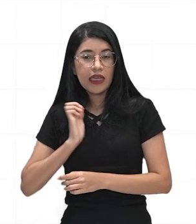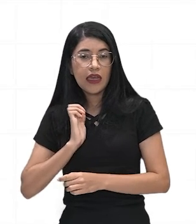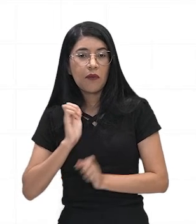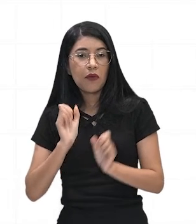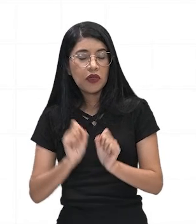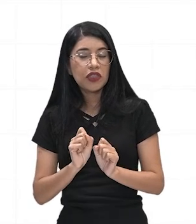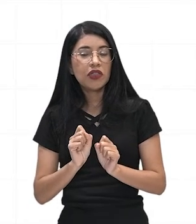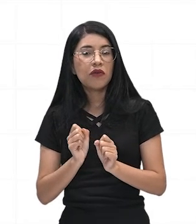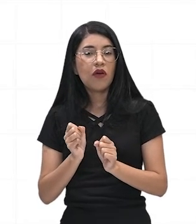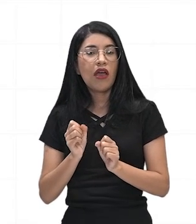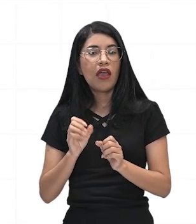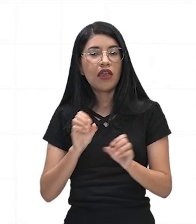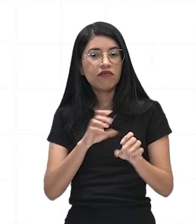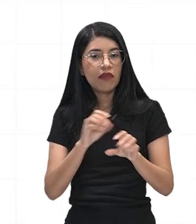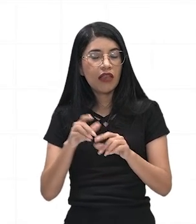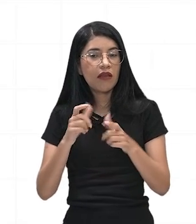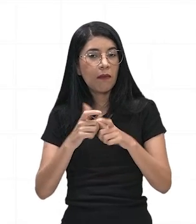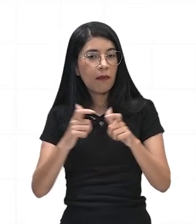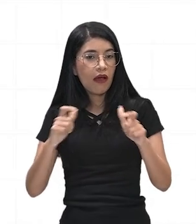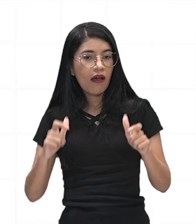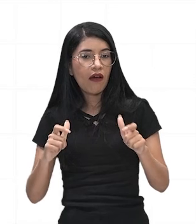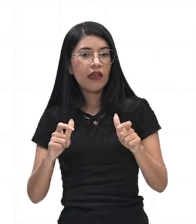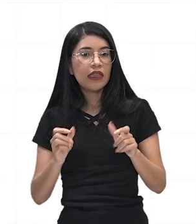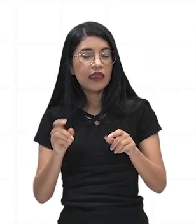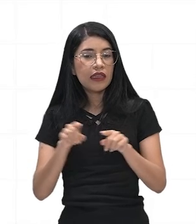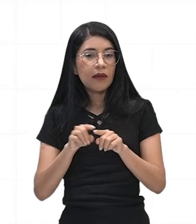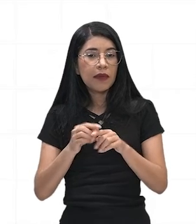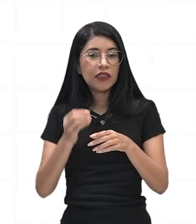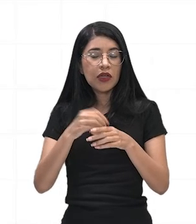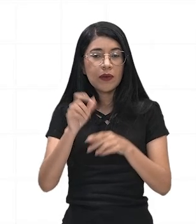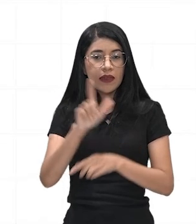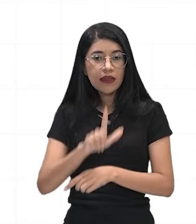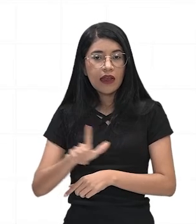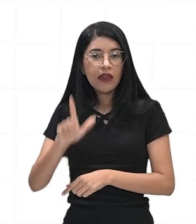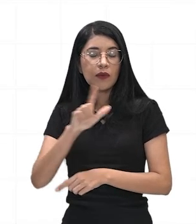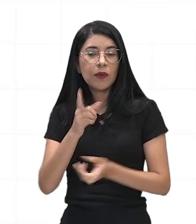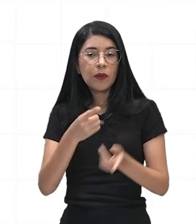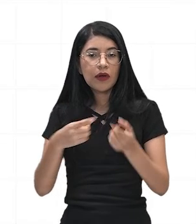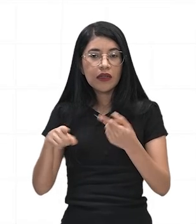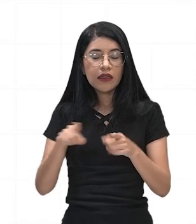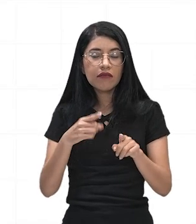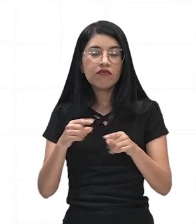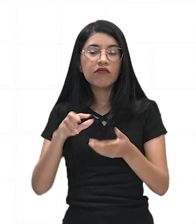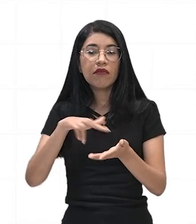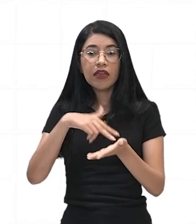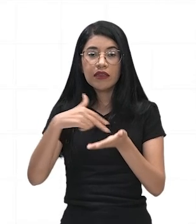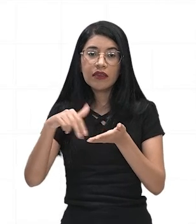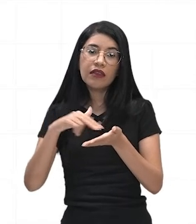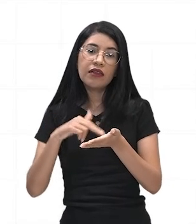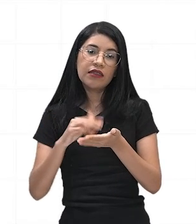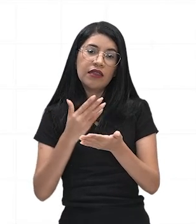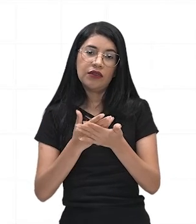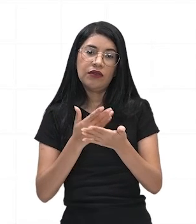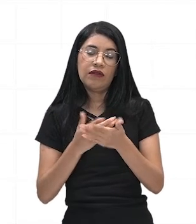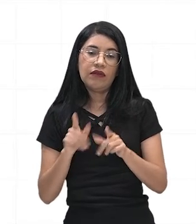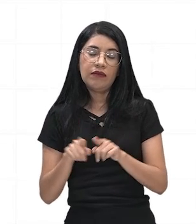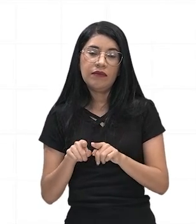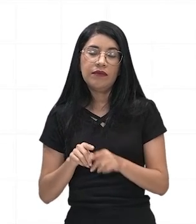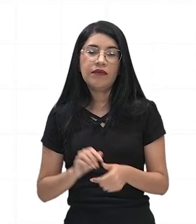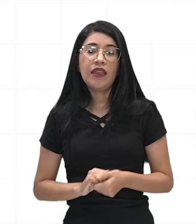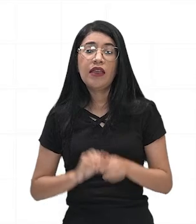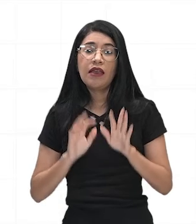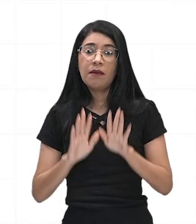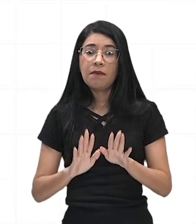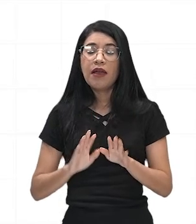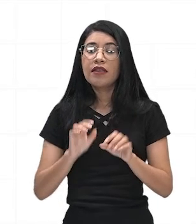educação mais ampla e isso acabava incluindo estudos de literatura, música e dança, tá? Mas essa